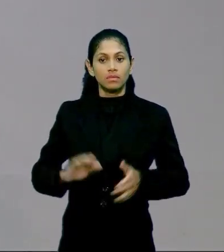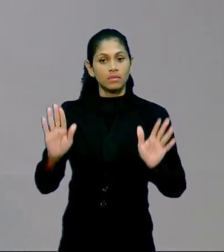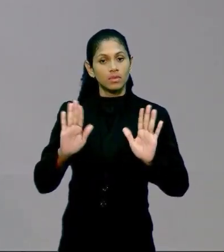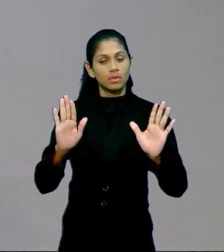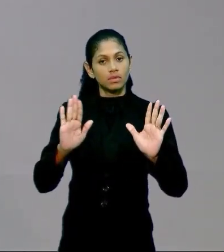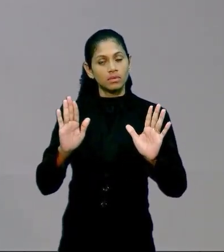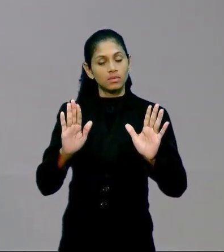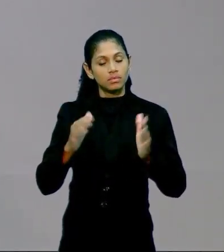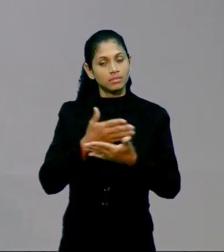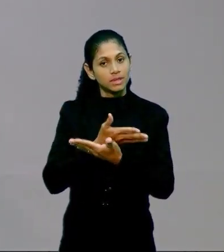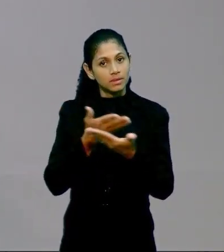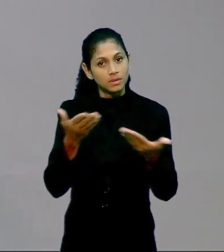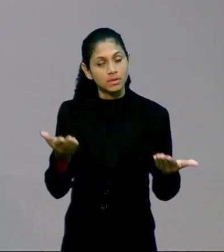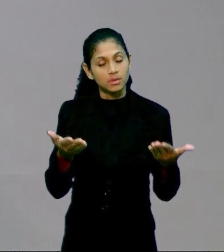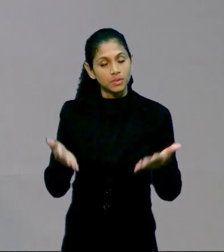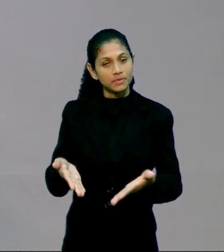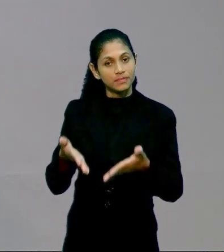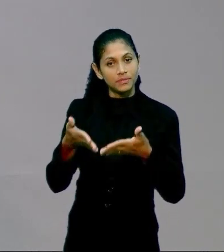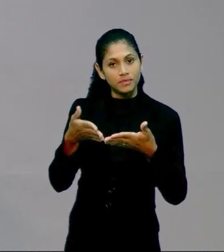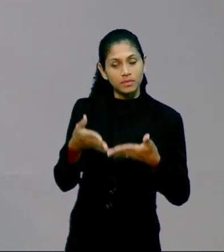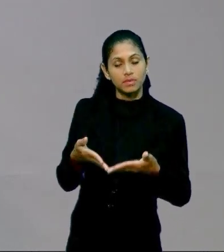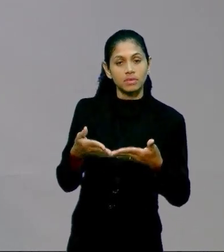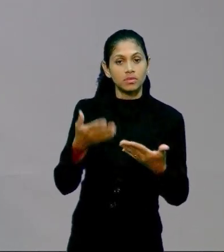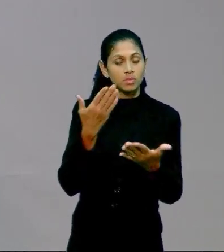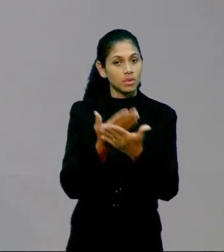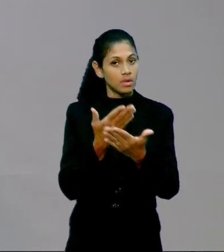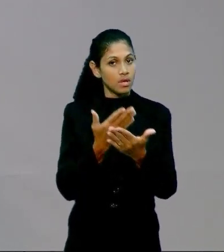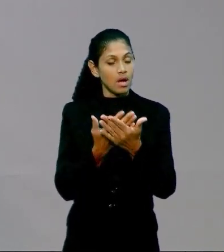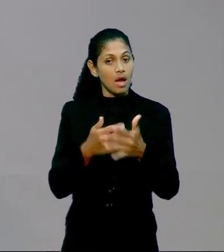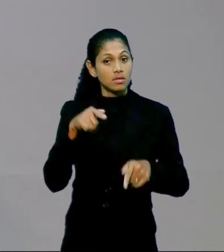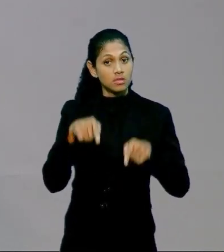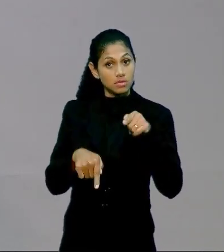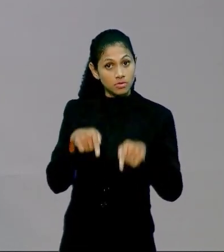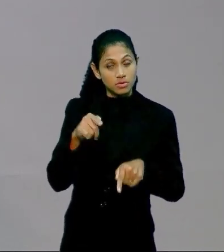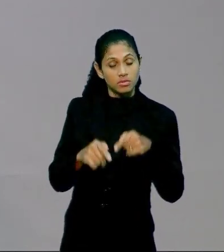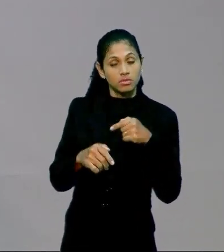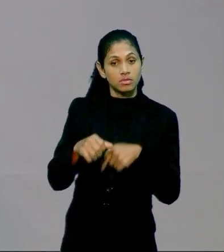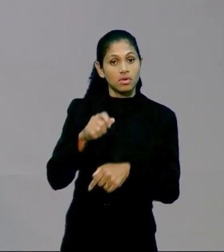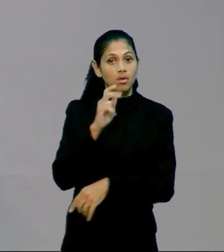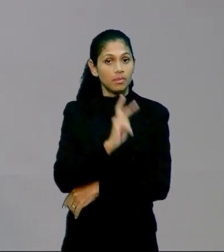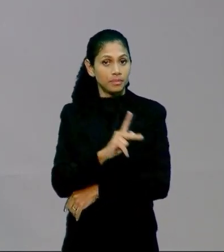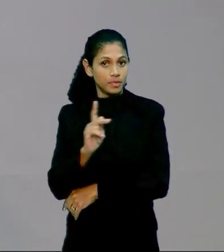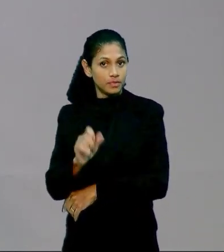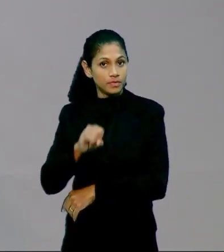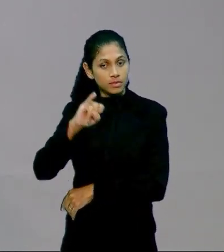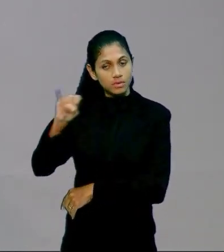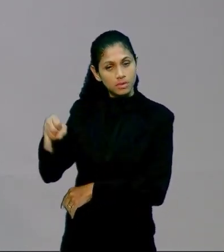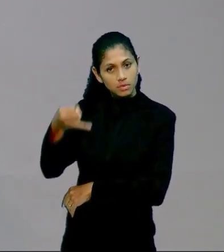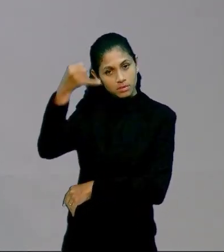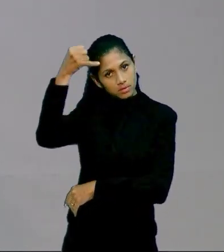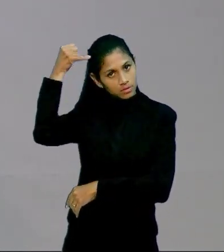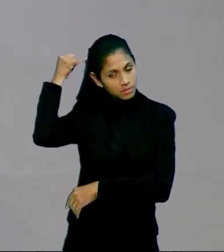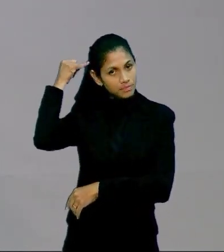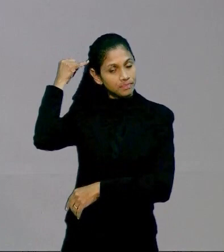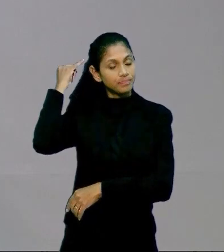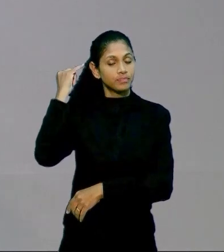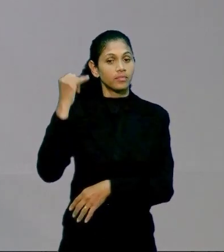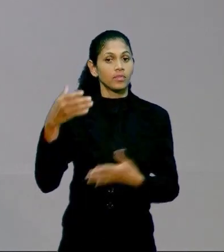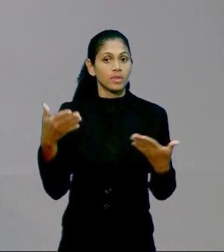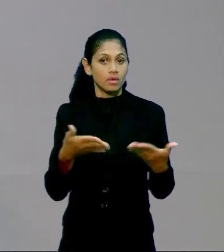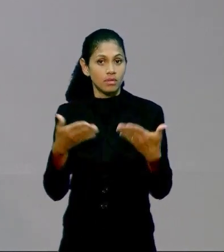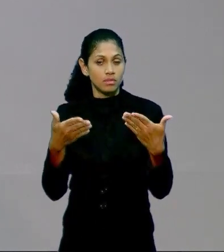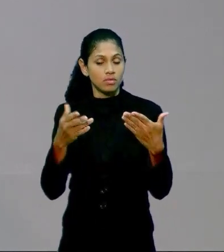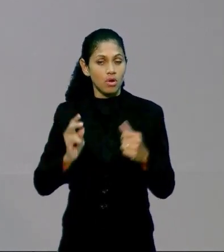Olá, pessoal, sejam muito bem-vindos a mais uma aula de Química. Eu sou o professor Josenilson e hoje nós estaremos